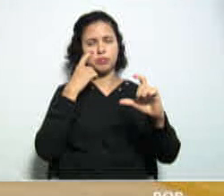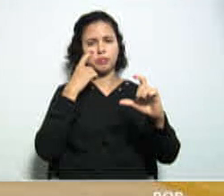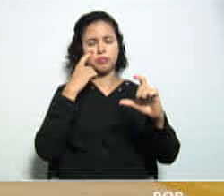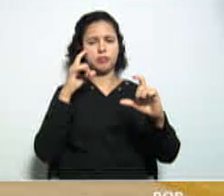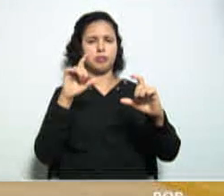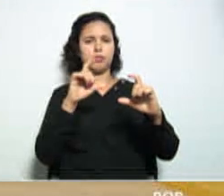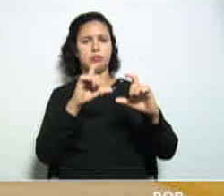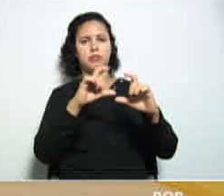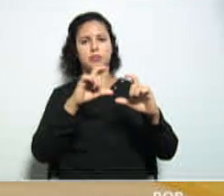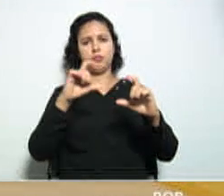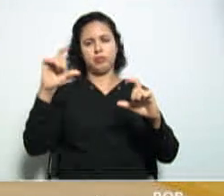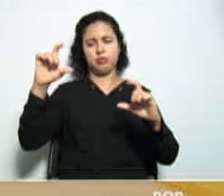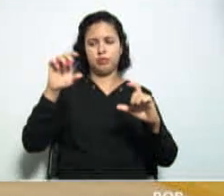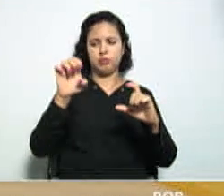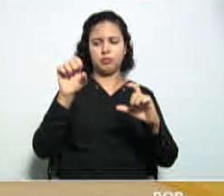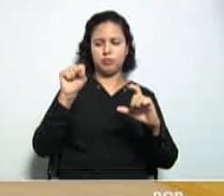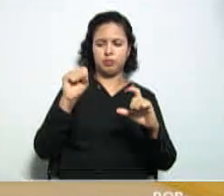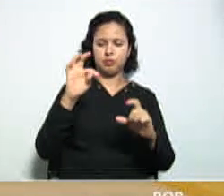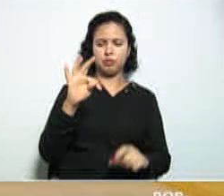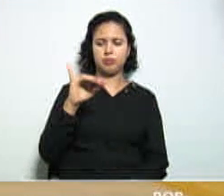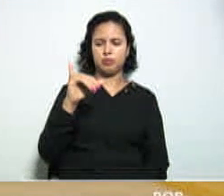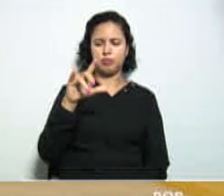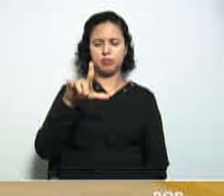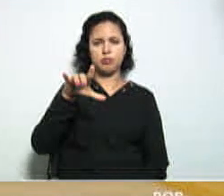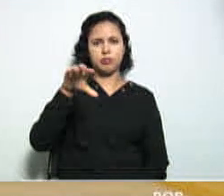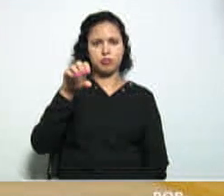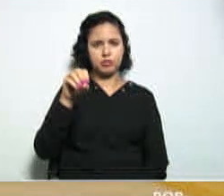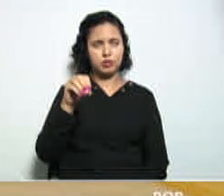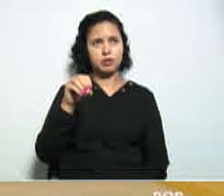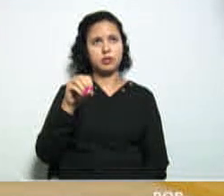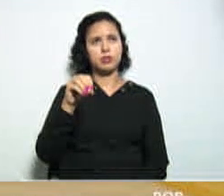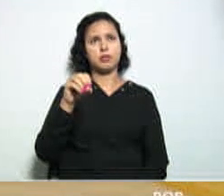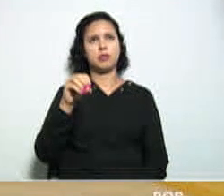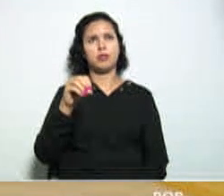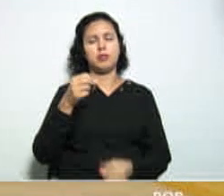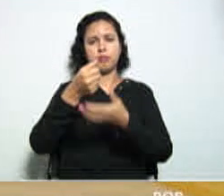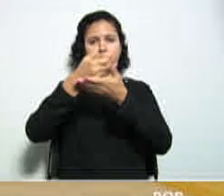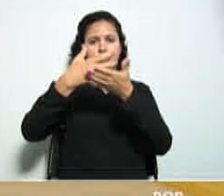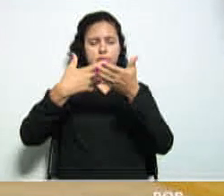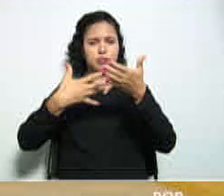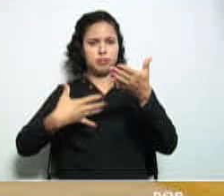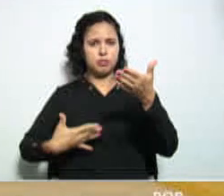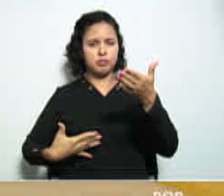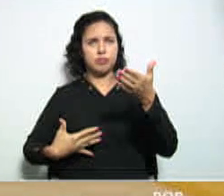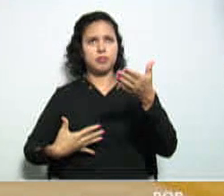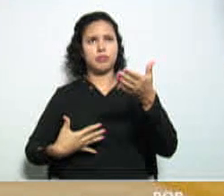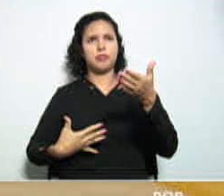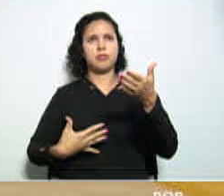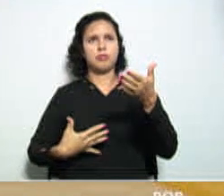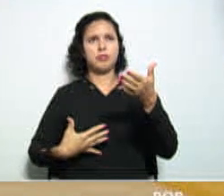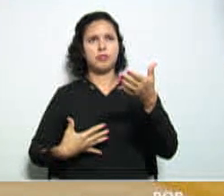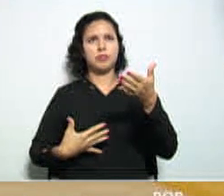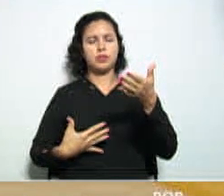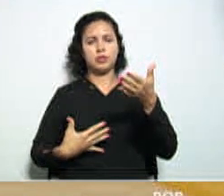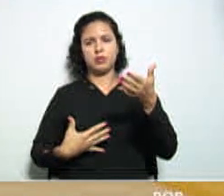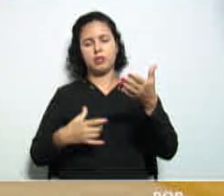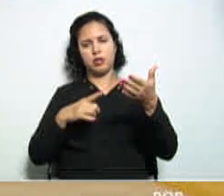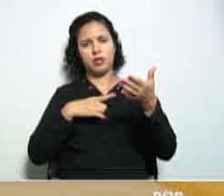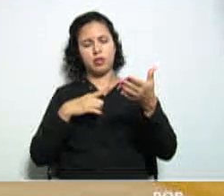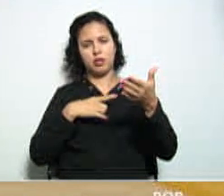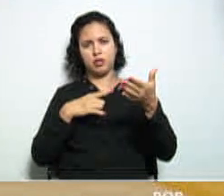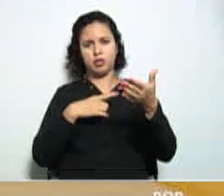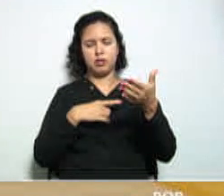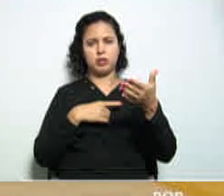estilo, vai me abrir as opções aqui na seta, um sumário